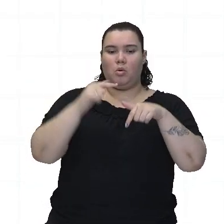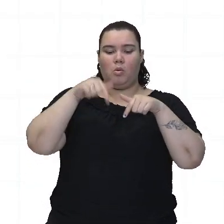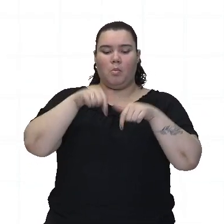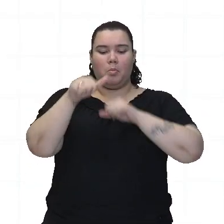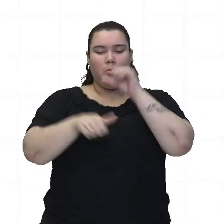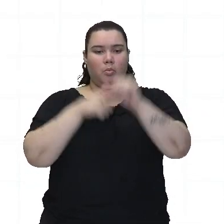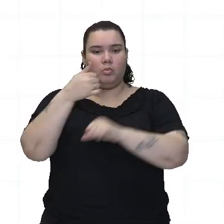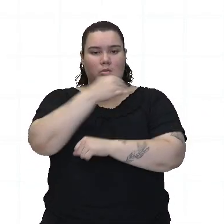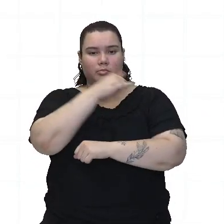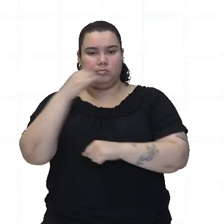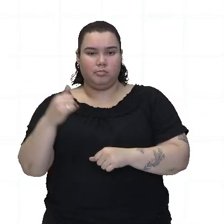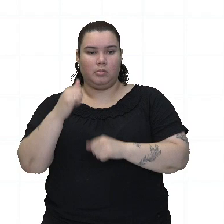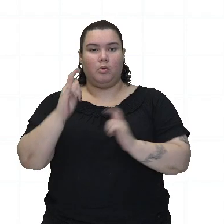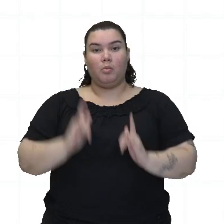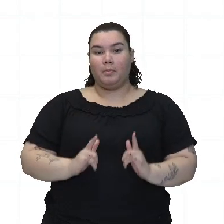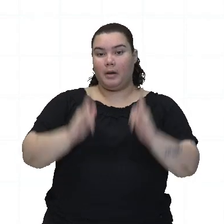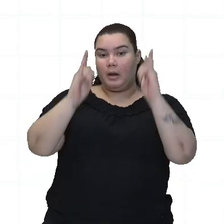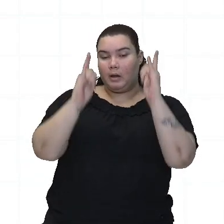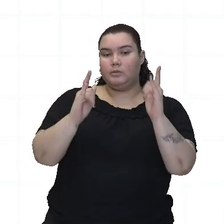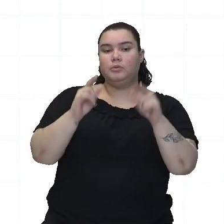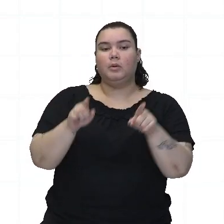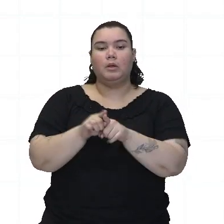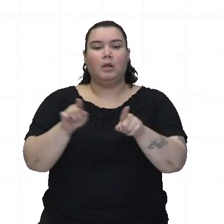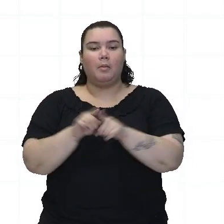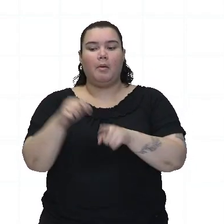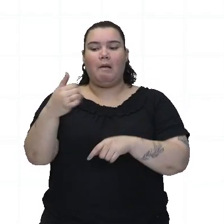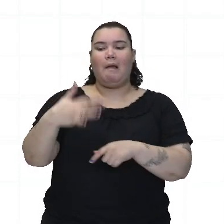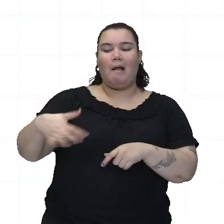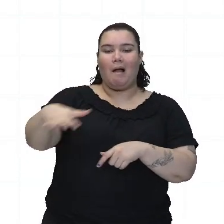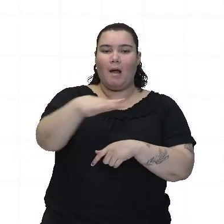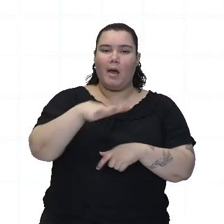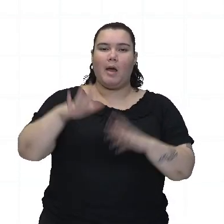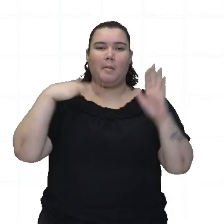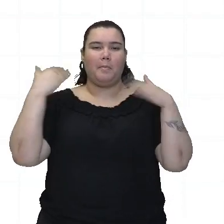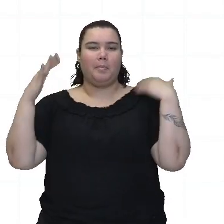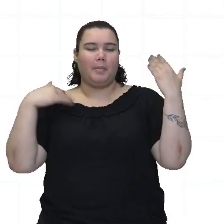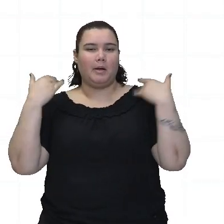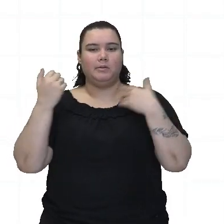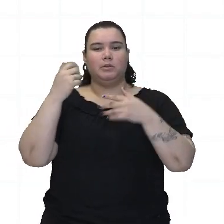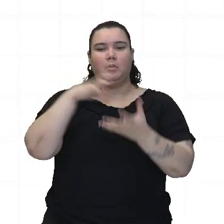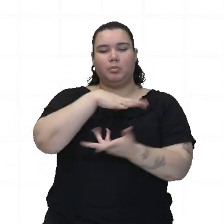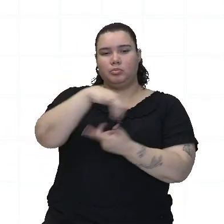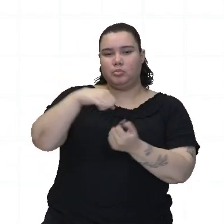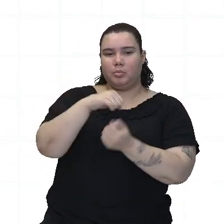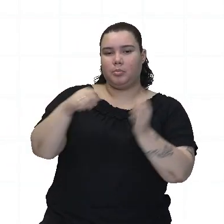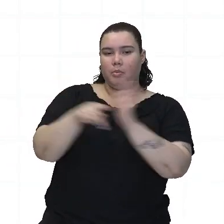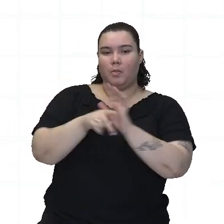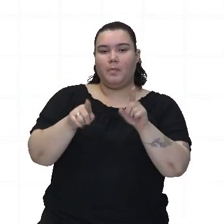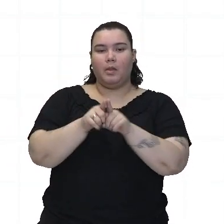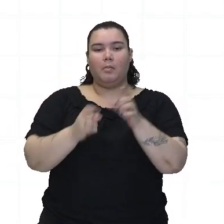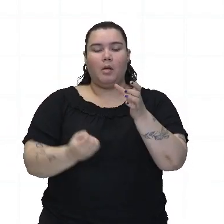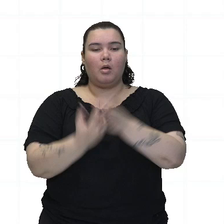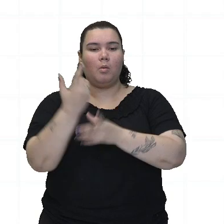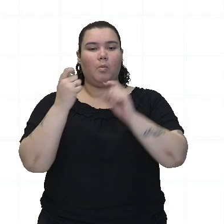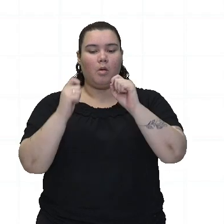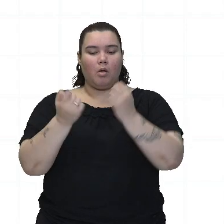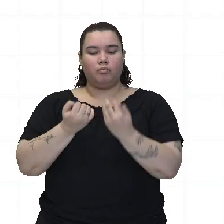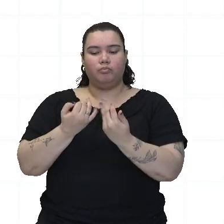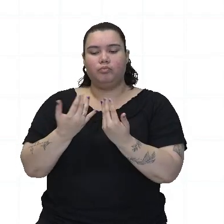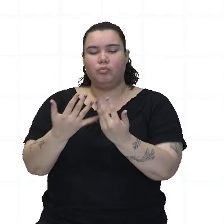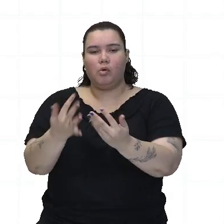sustentáveis e a implantação de hortas comunitárias são algumas das medidas adotadas para promover um estilo de vida